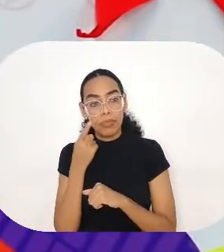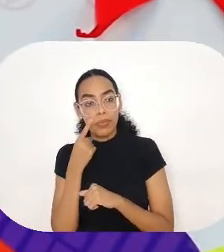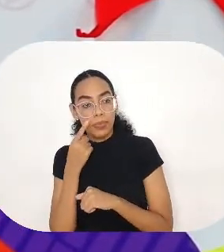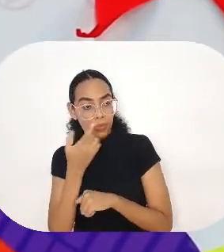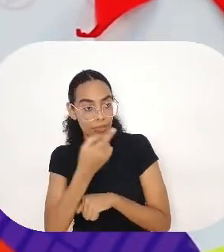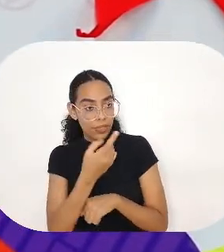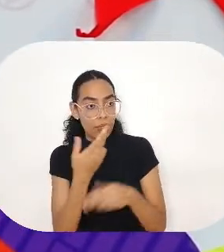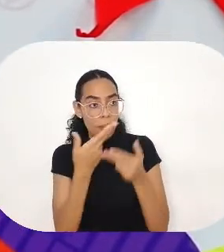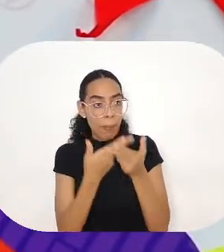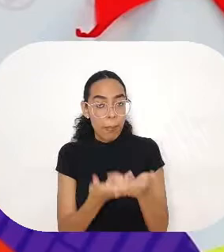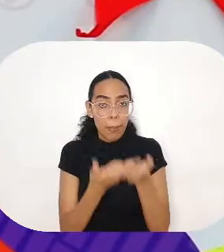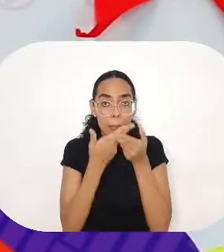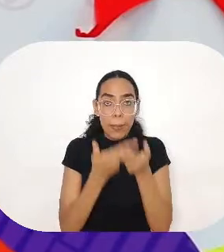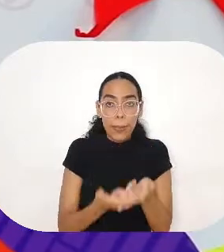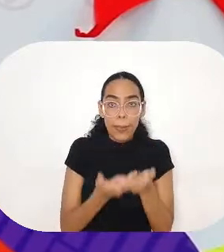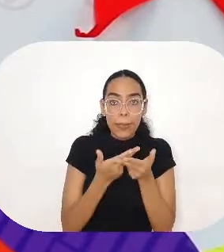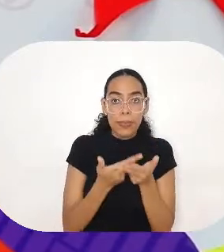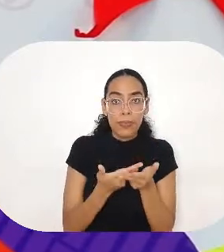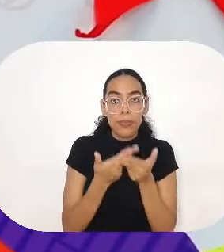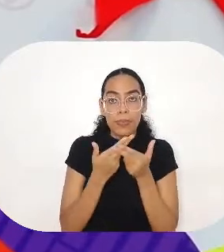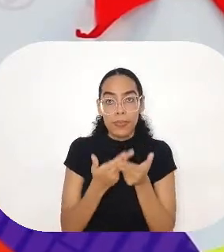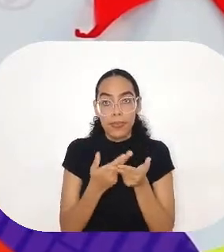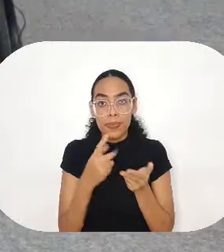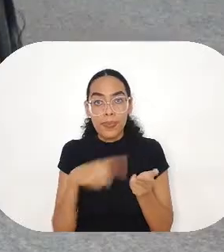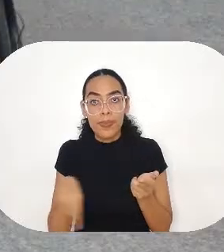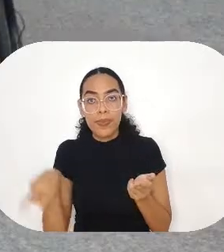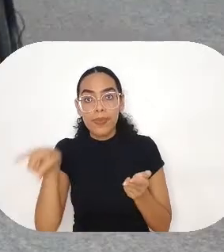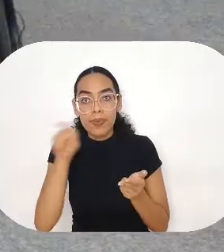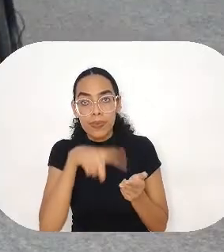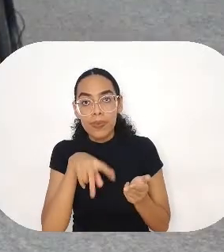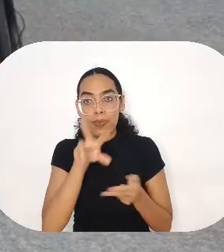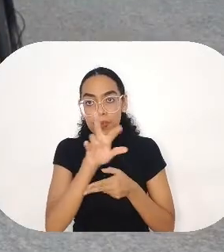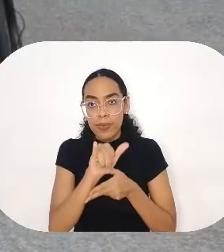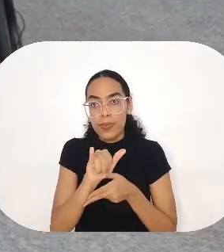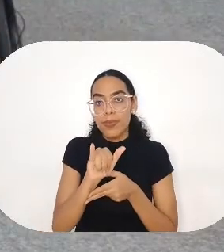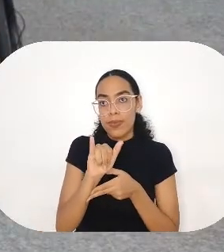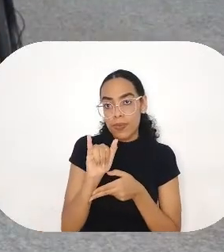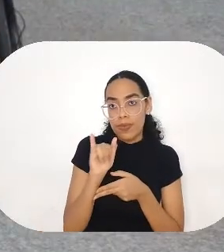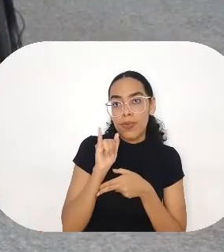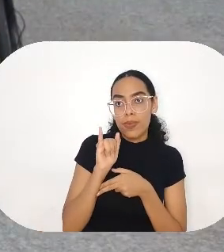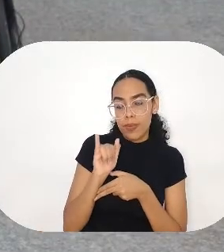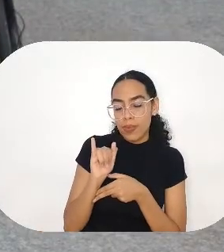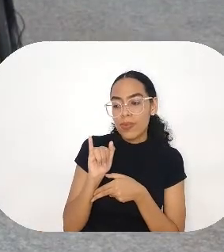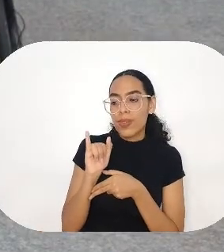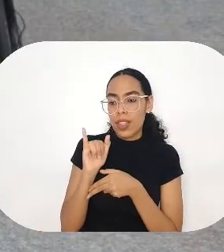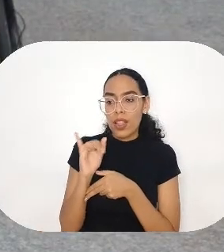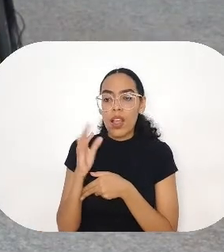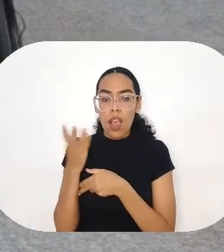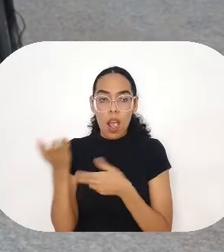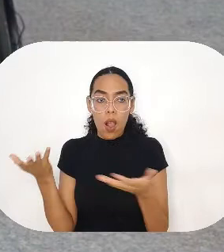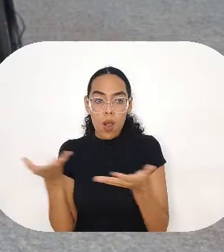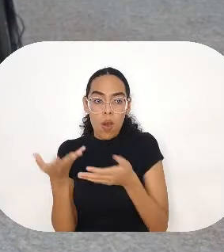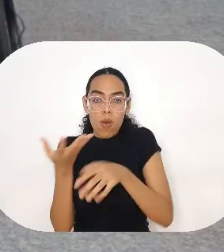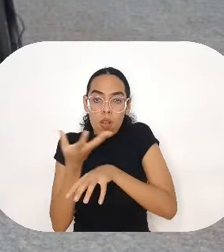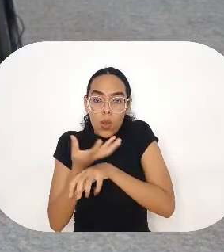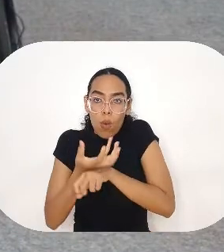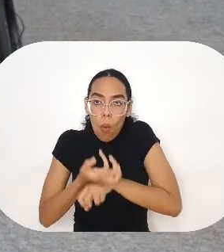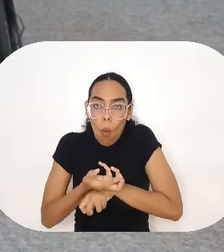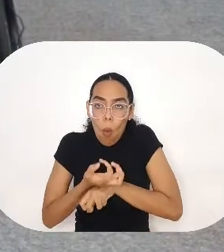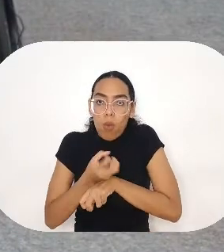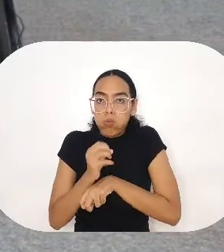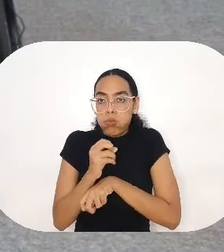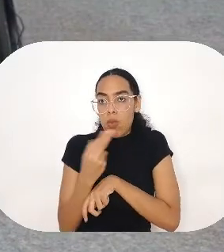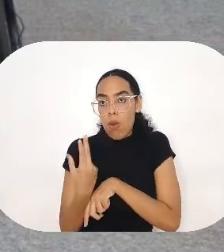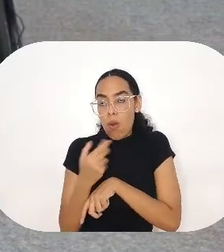paciência, minha gente, foi a seca e a enchente,